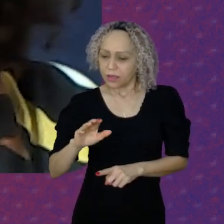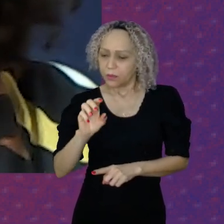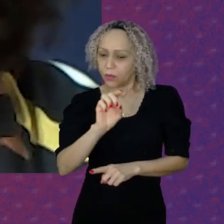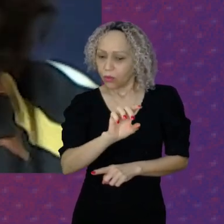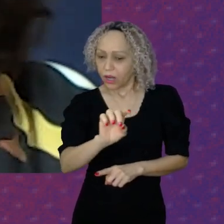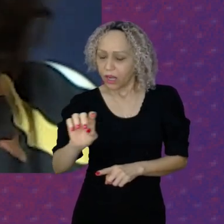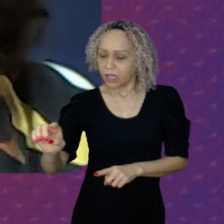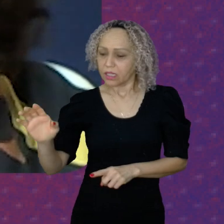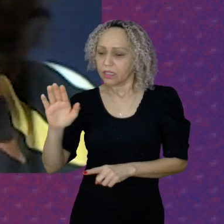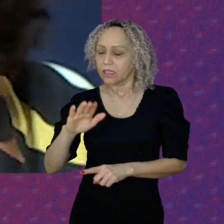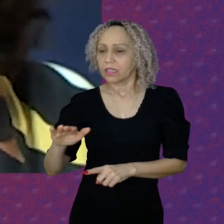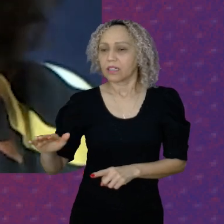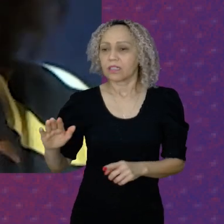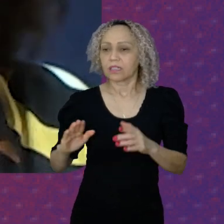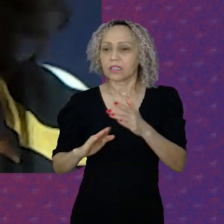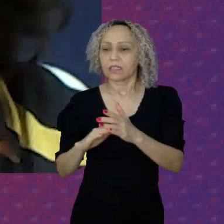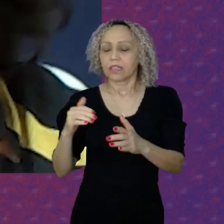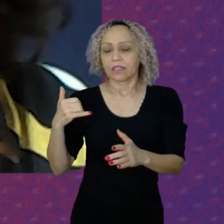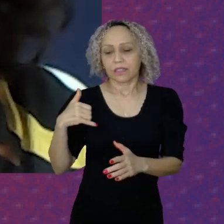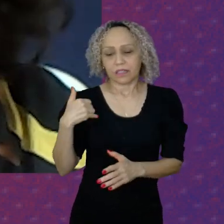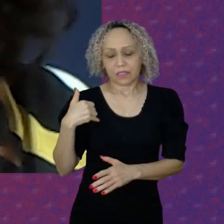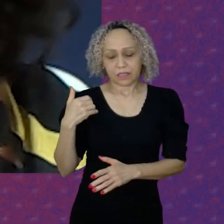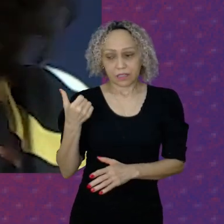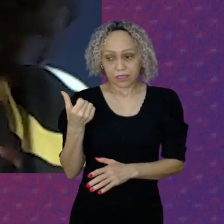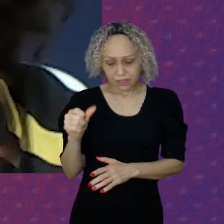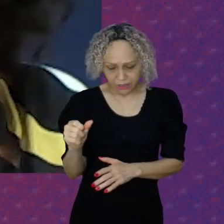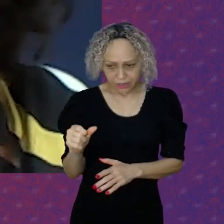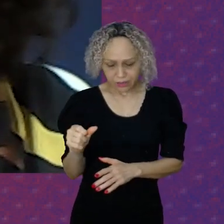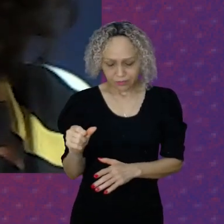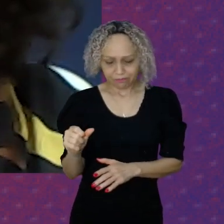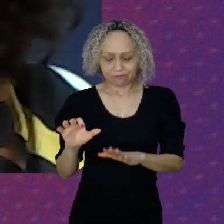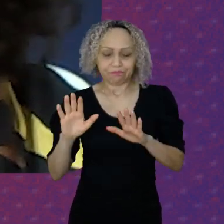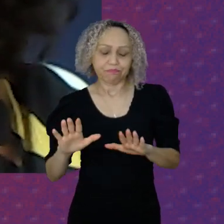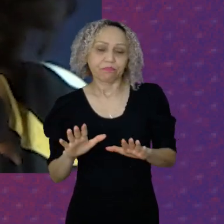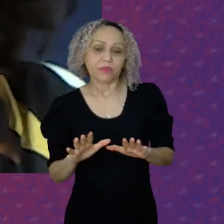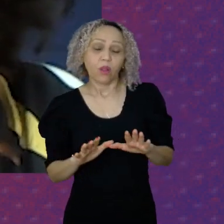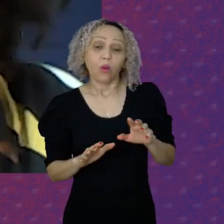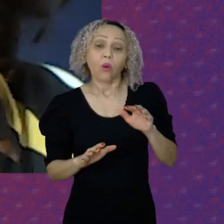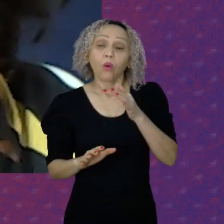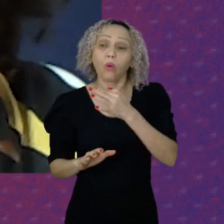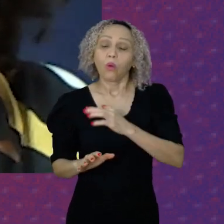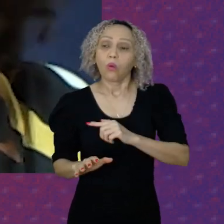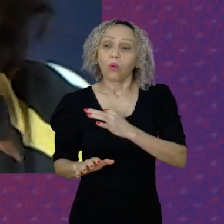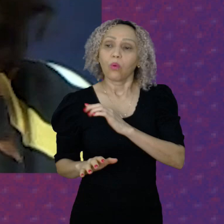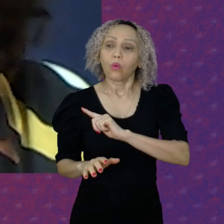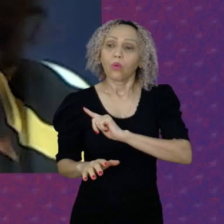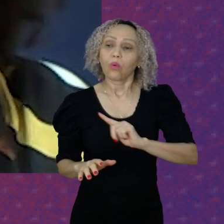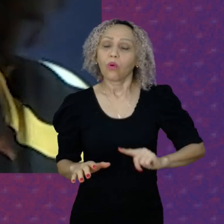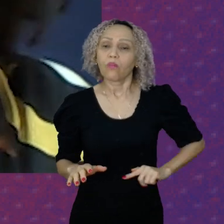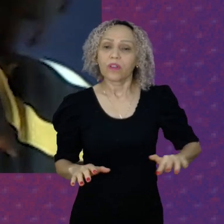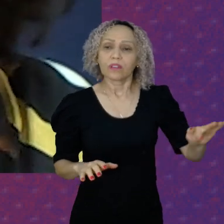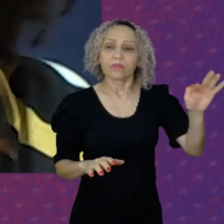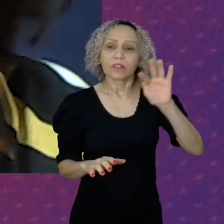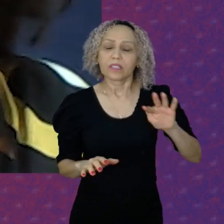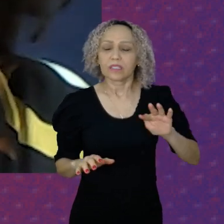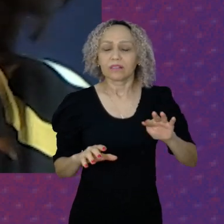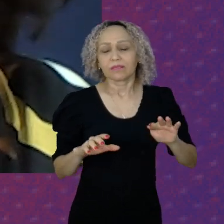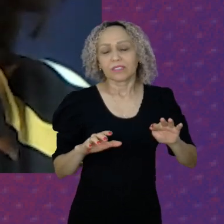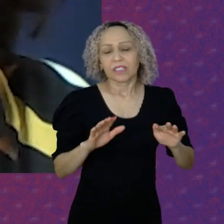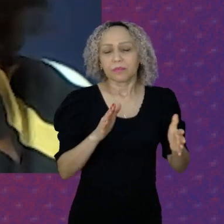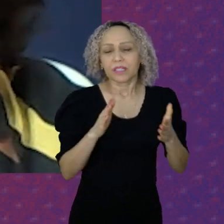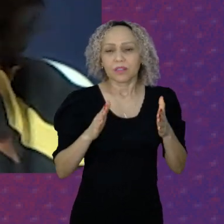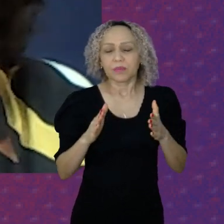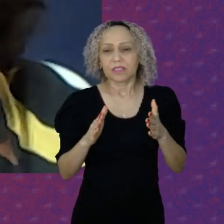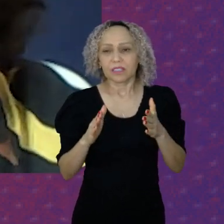Pelos dados aí do governo federal, nós temos cerca de 8,9 milhões de meninos e meninas